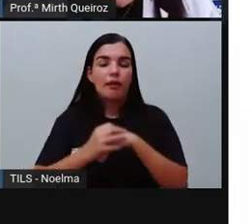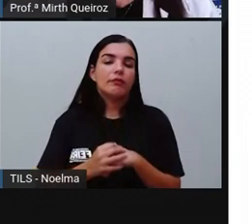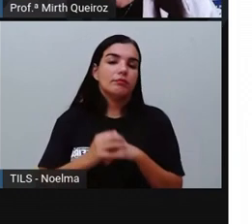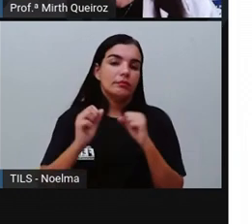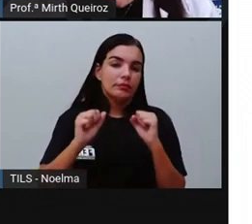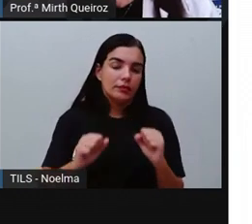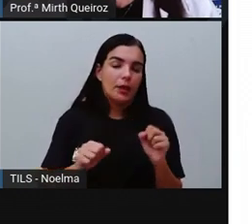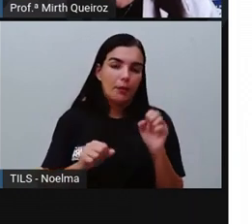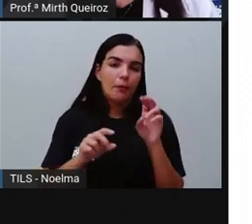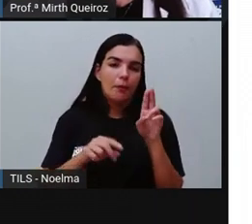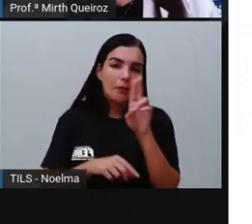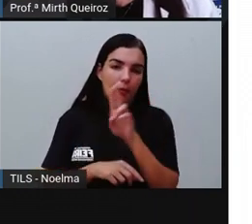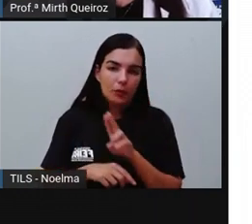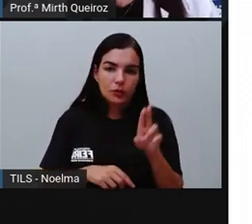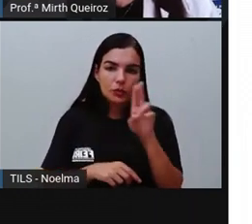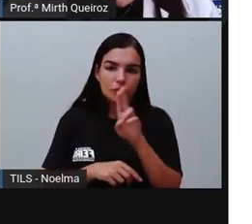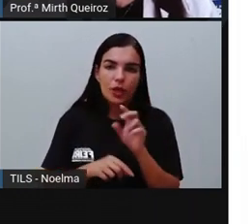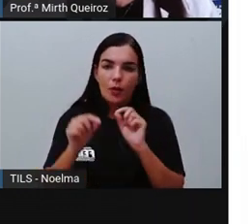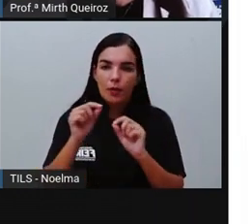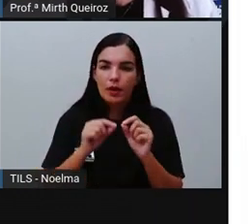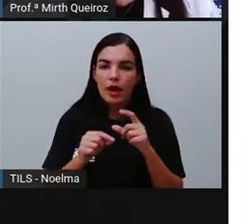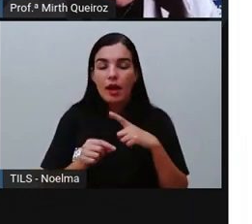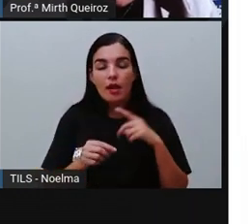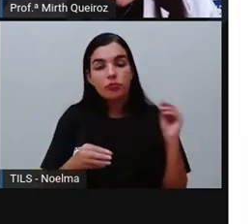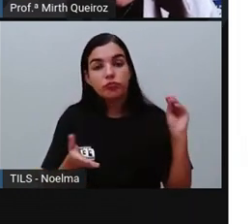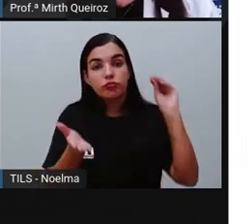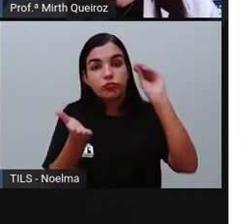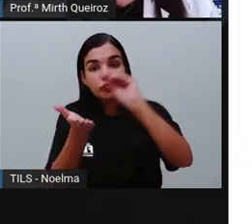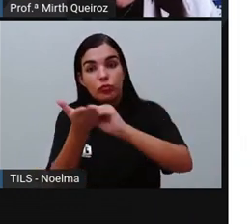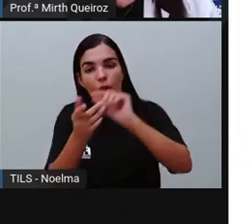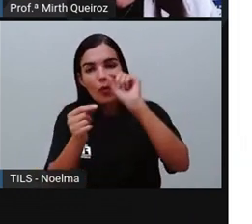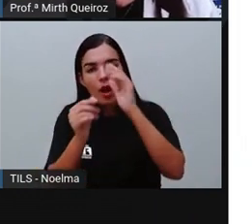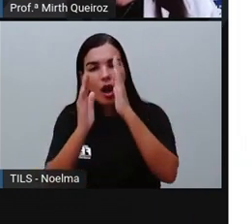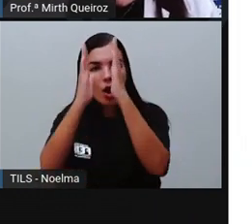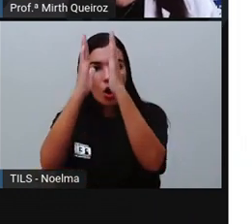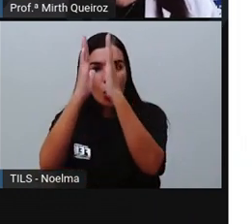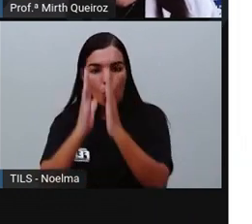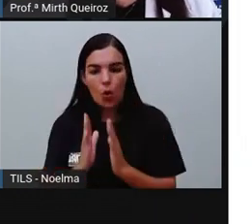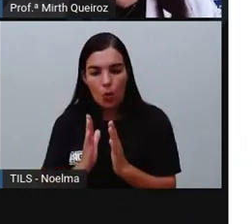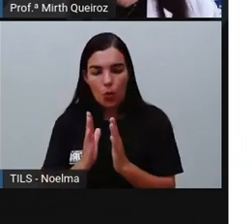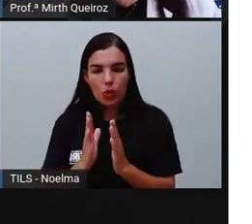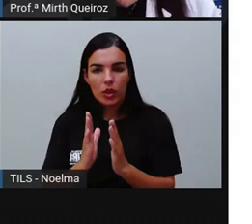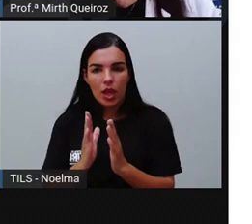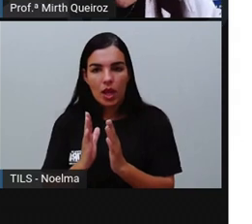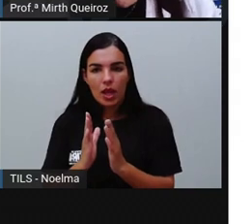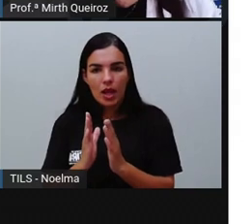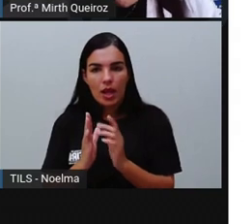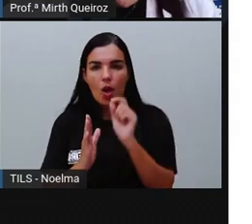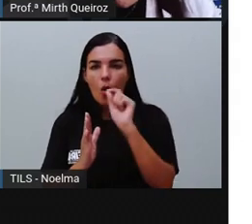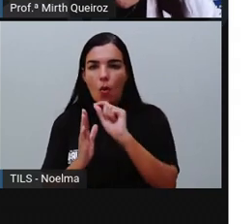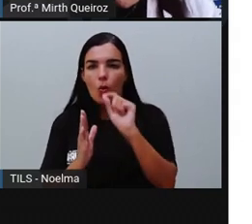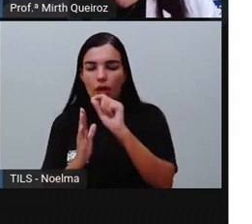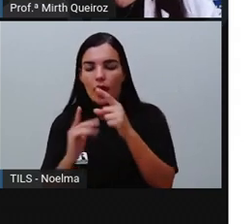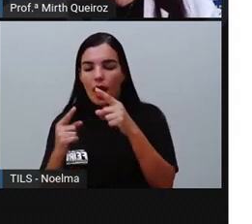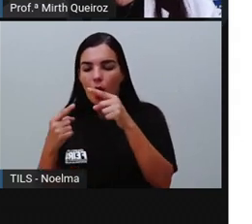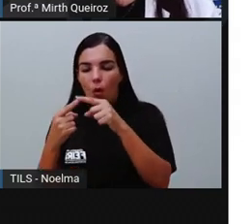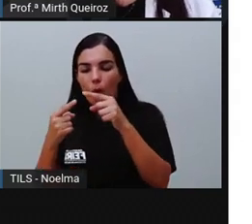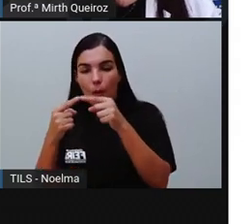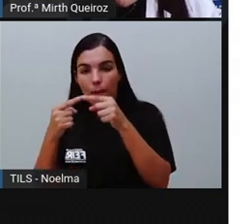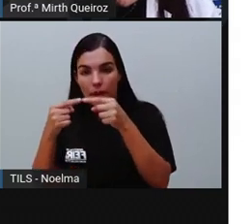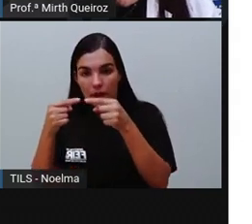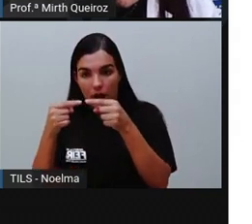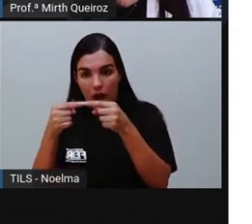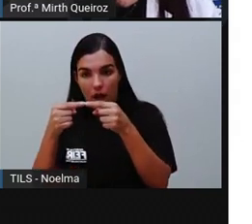né? E com a tabela, a gente coloca em uma coluna o que vai ser combinado